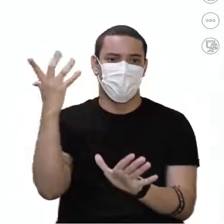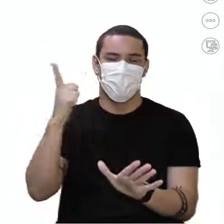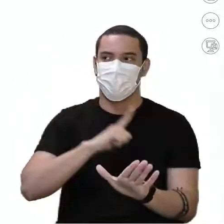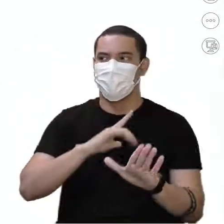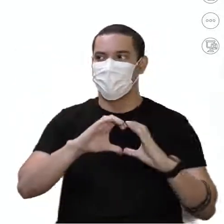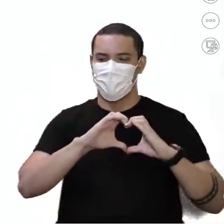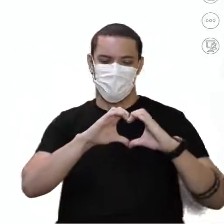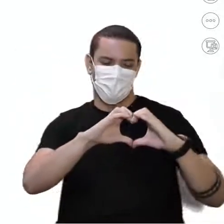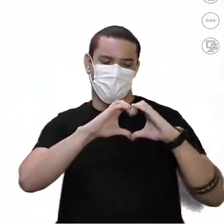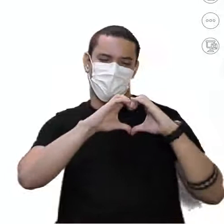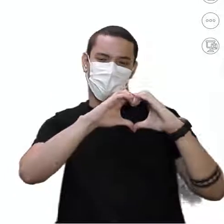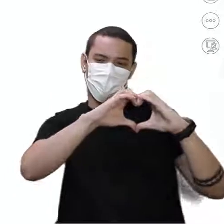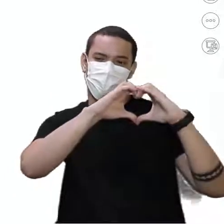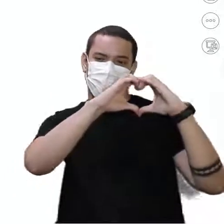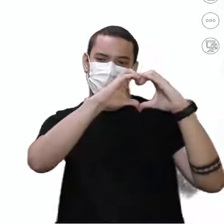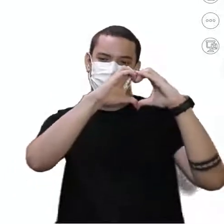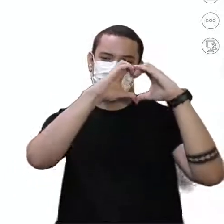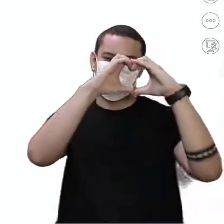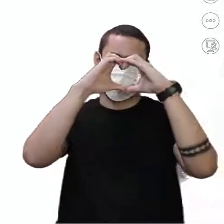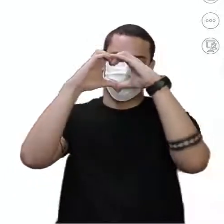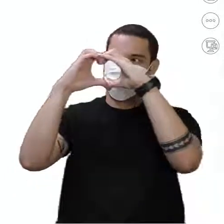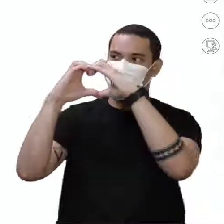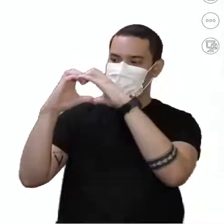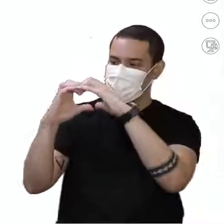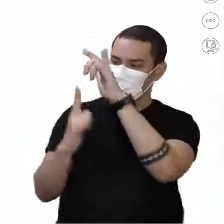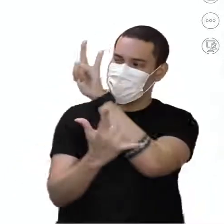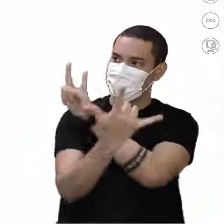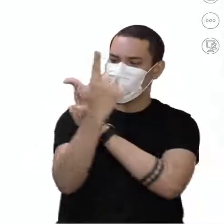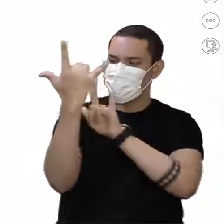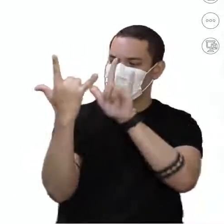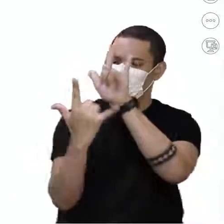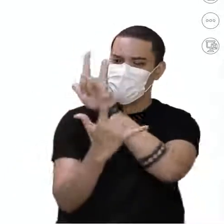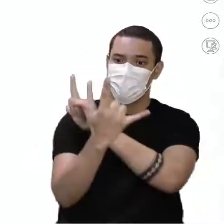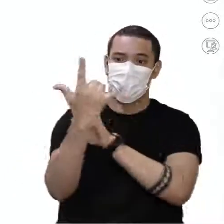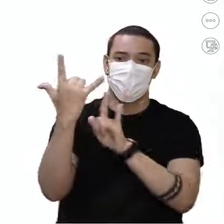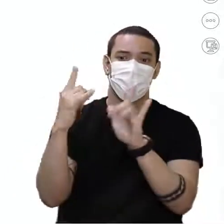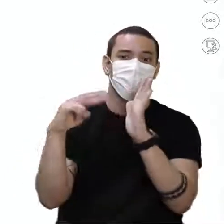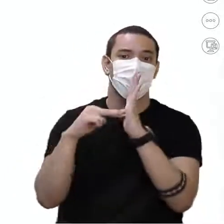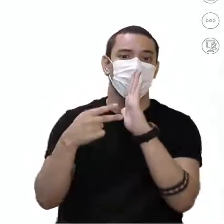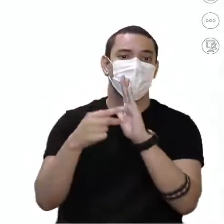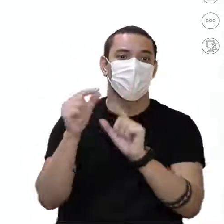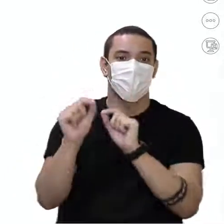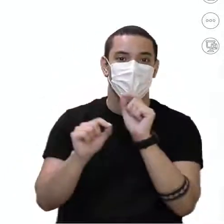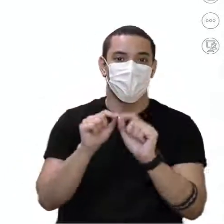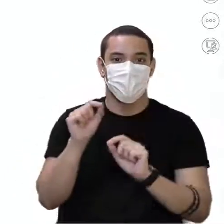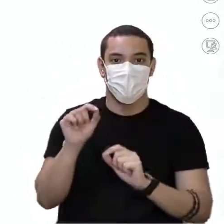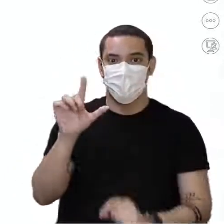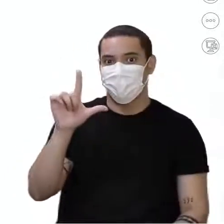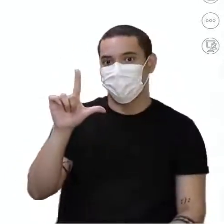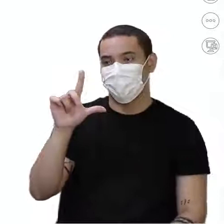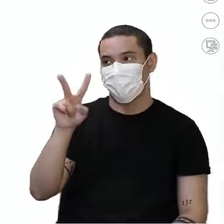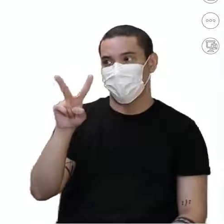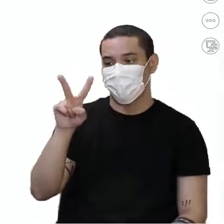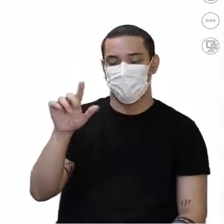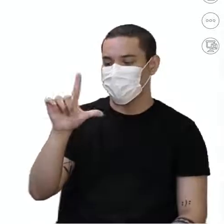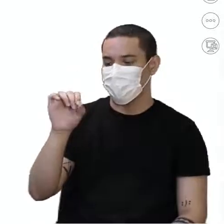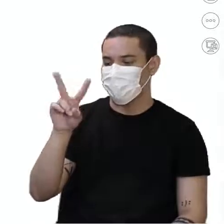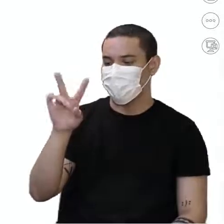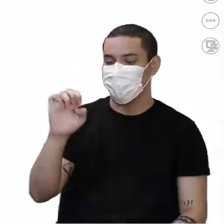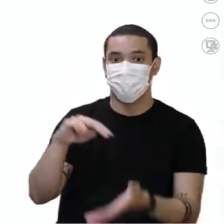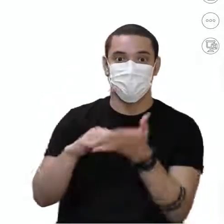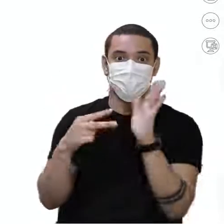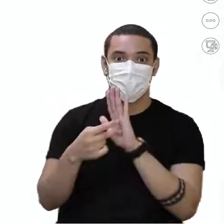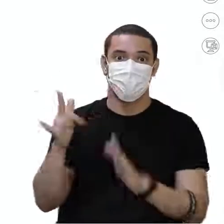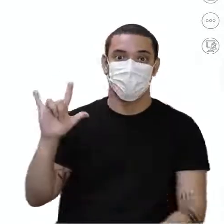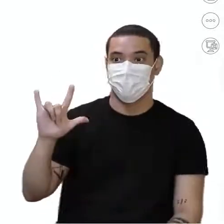corações. Então aqui vocês já sabem. In love significa apaixonar, né? A gente viu isso na